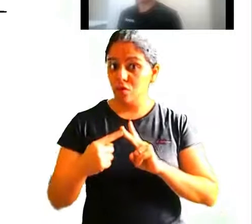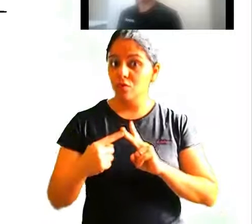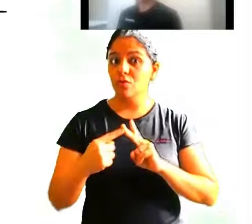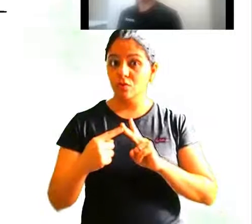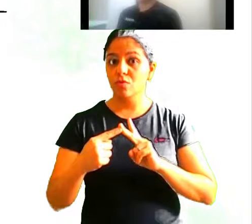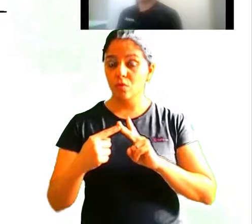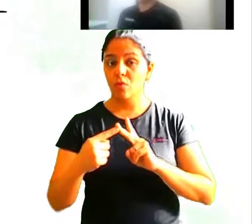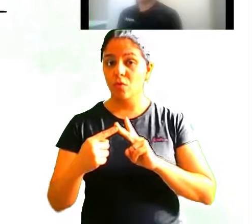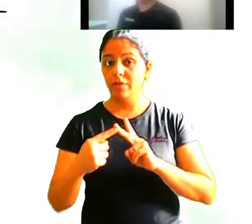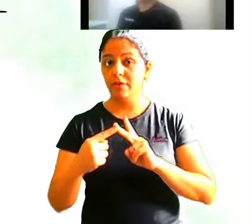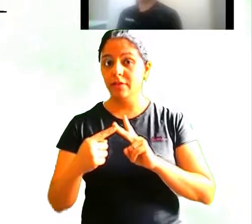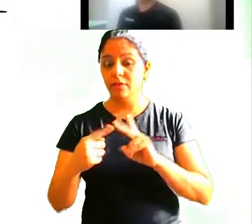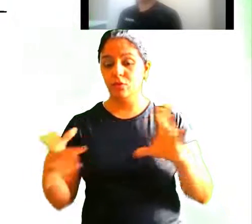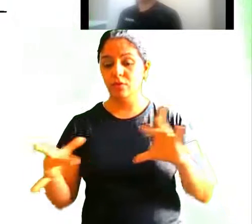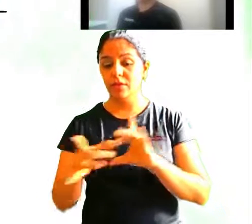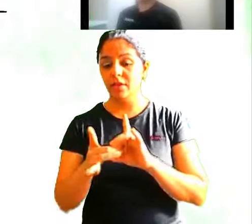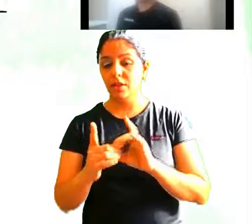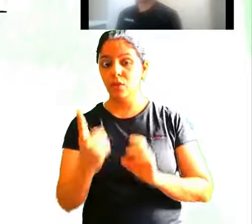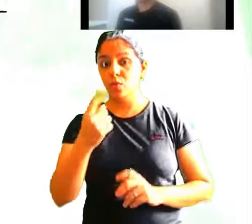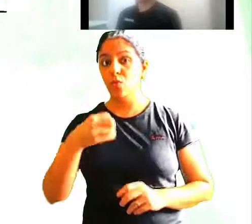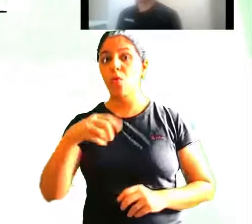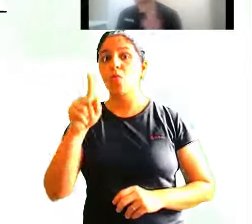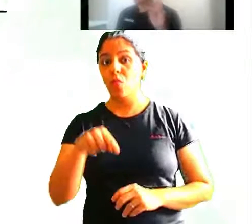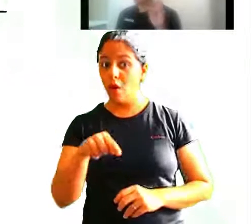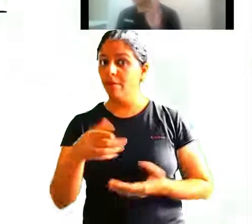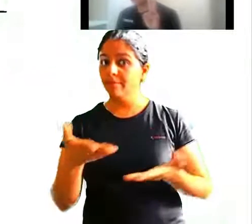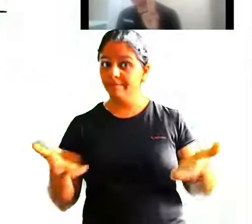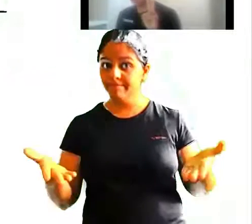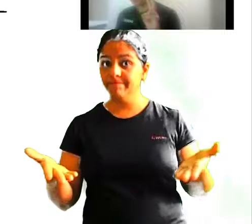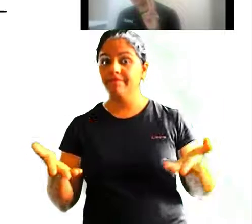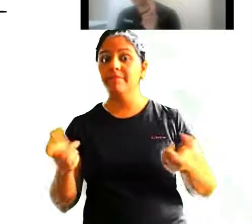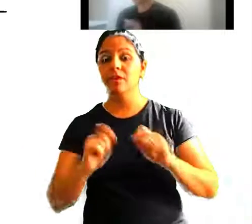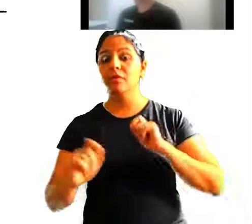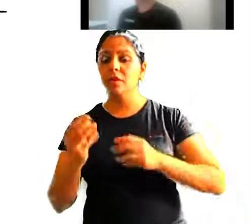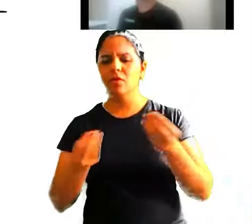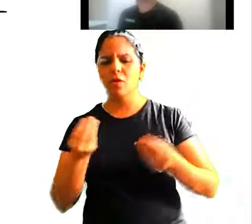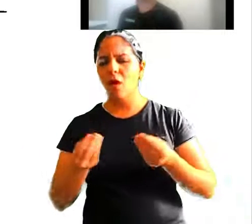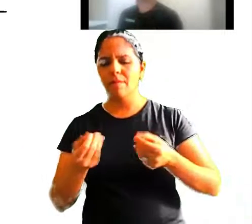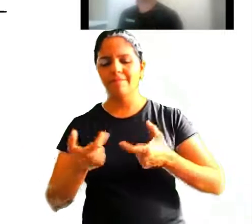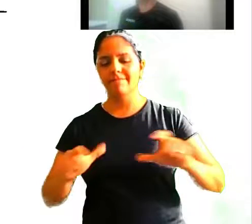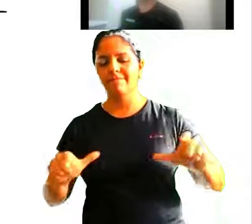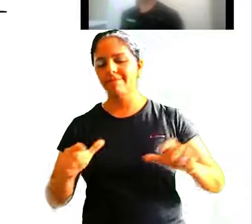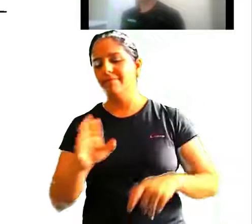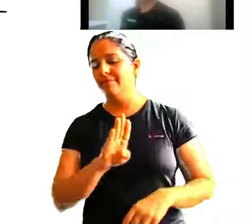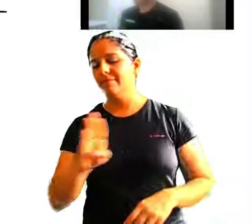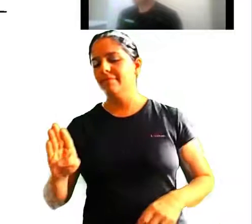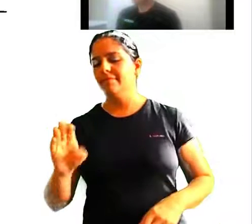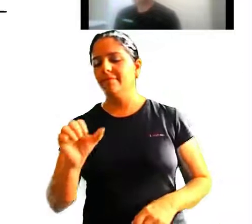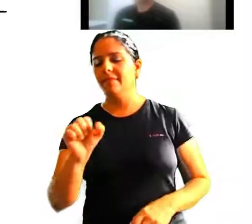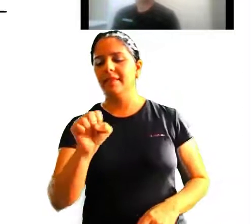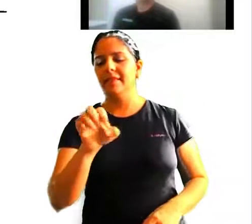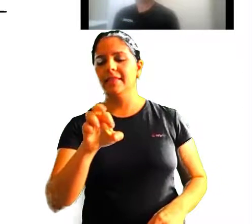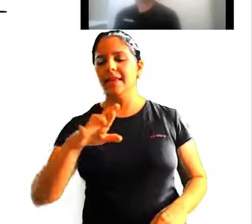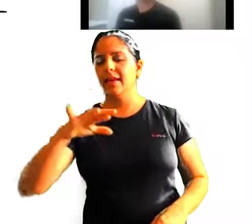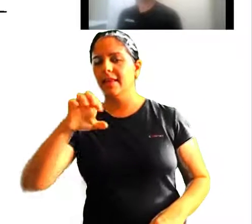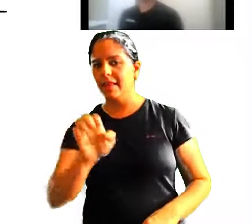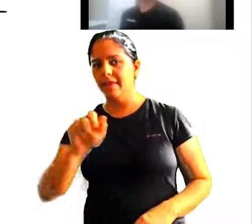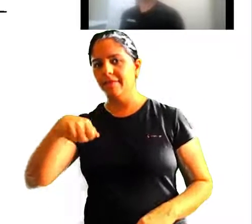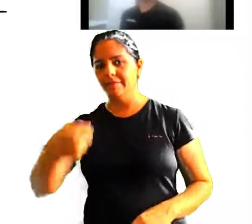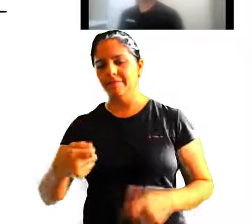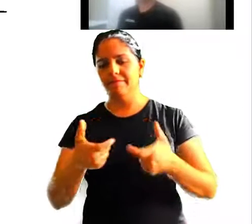série? Quando apenas dois elementos estão ligados ao mesmo nó,